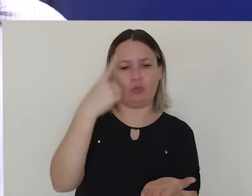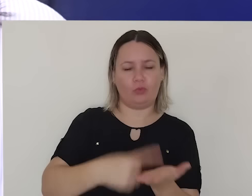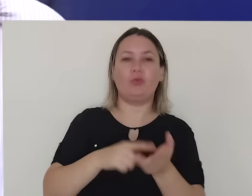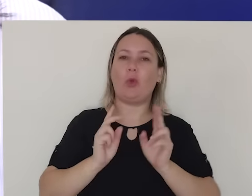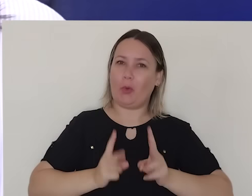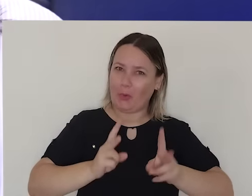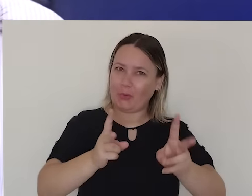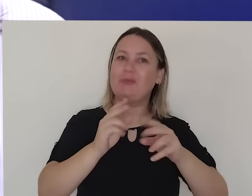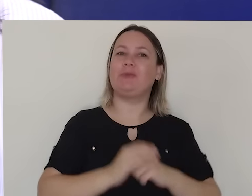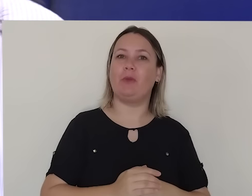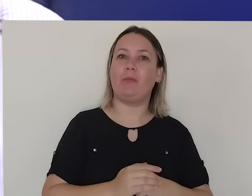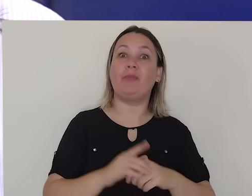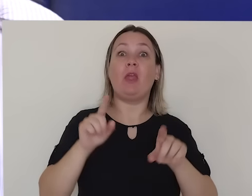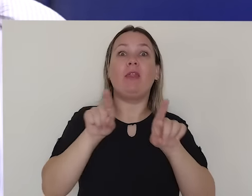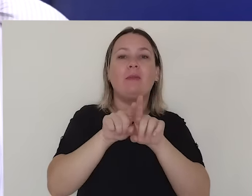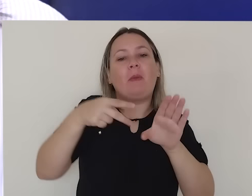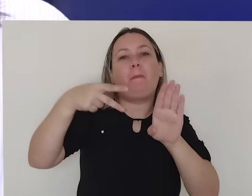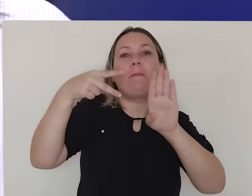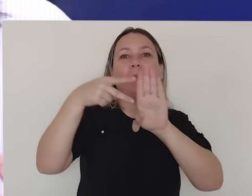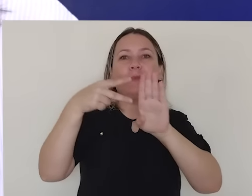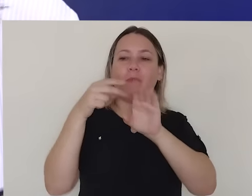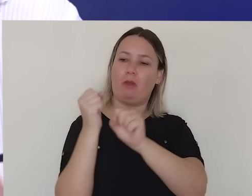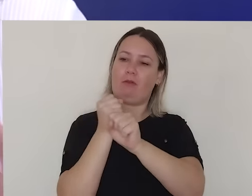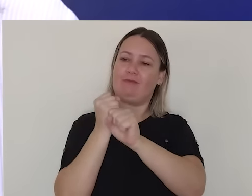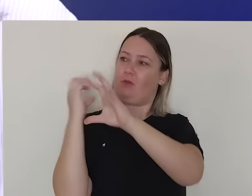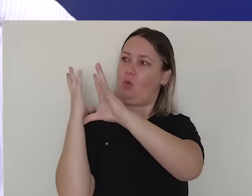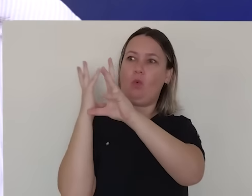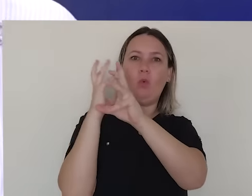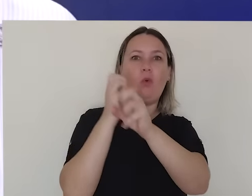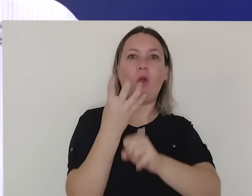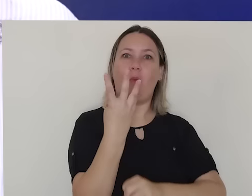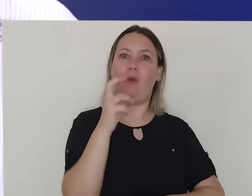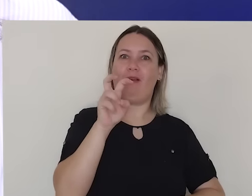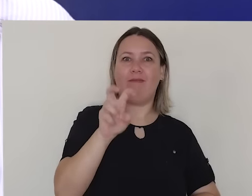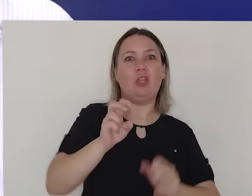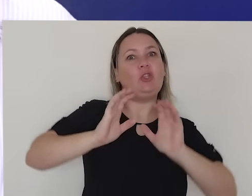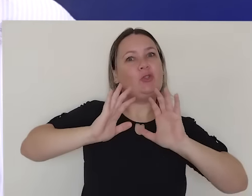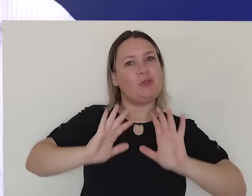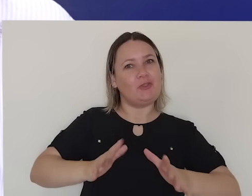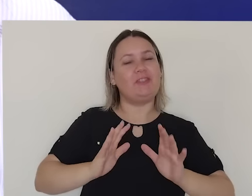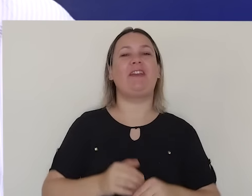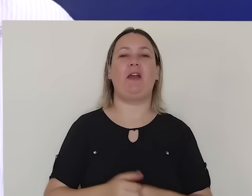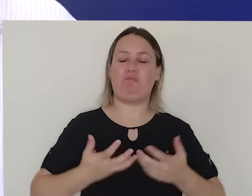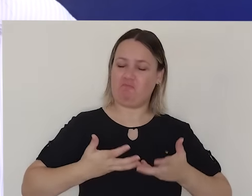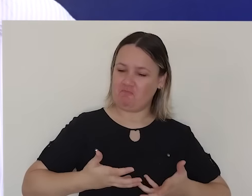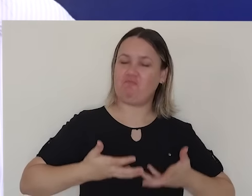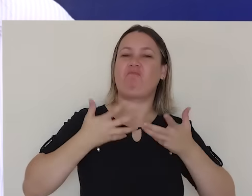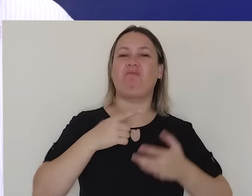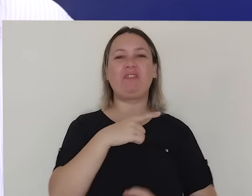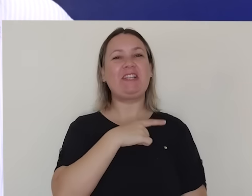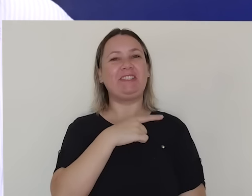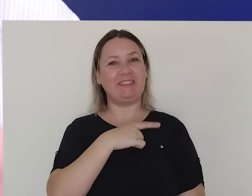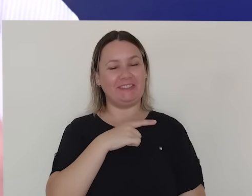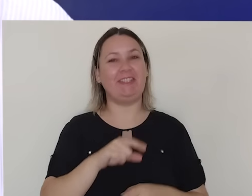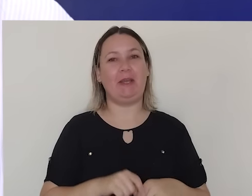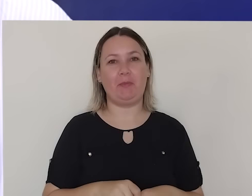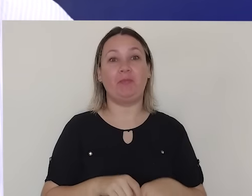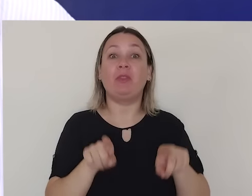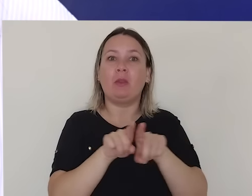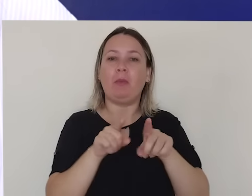domingo 45 anos super super orgulhosos da nossa trajetória mas sem dúvida super eh